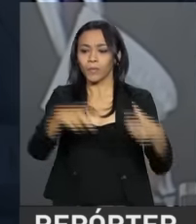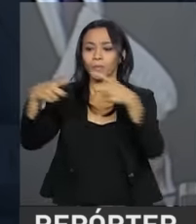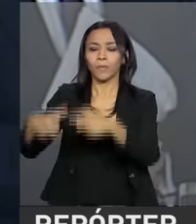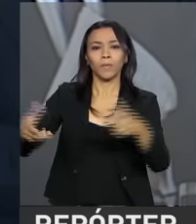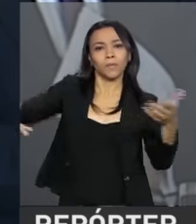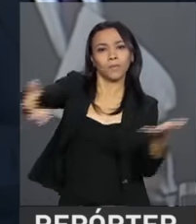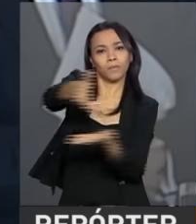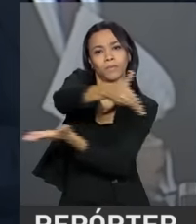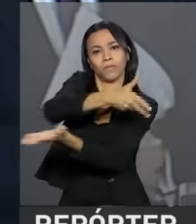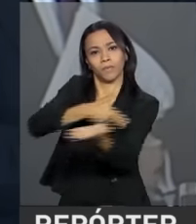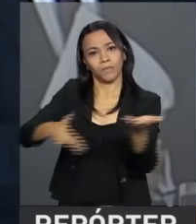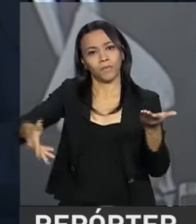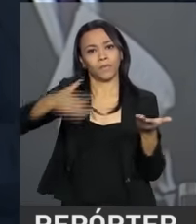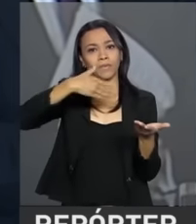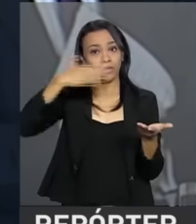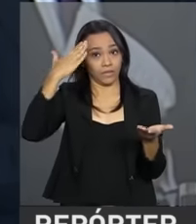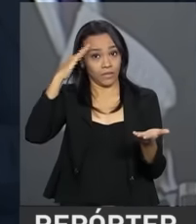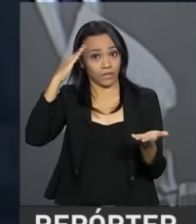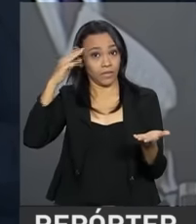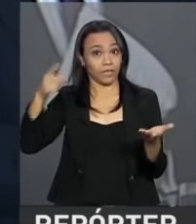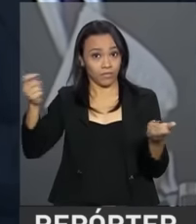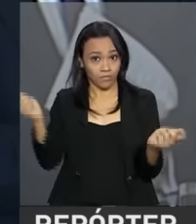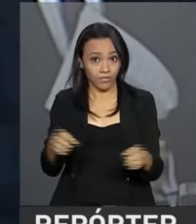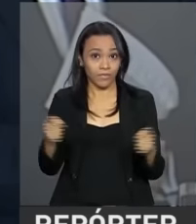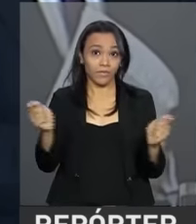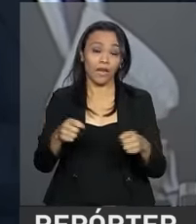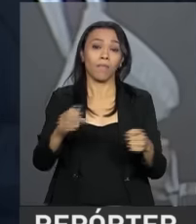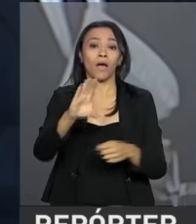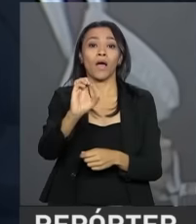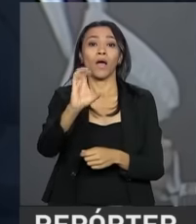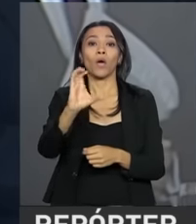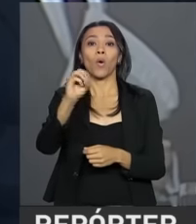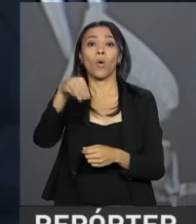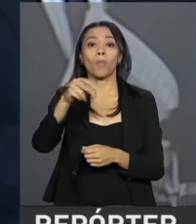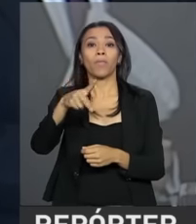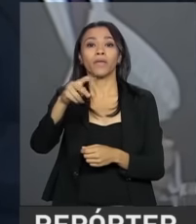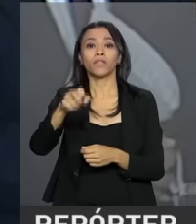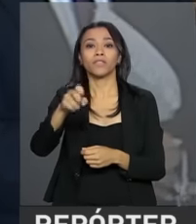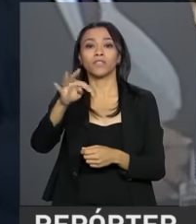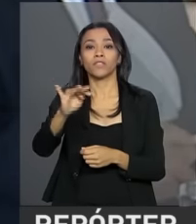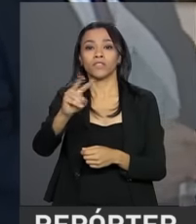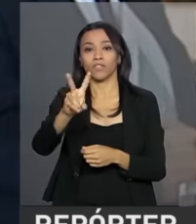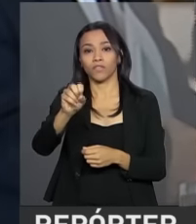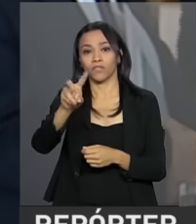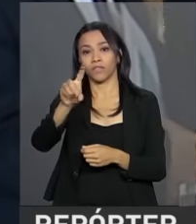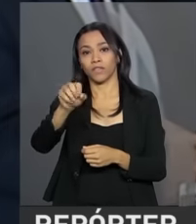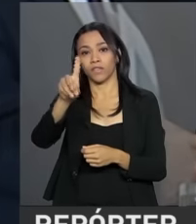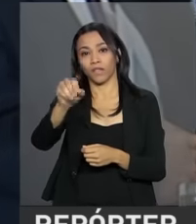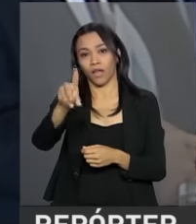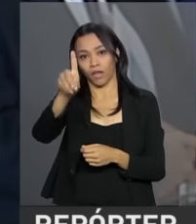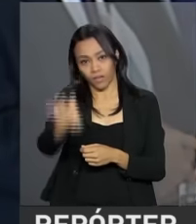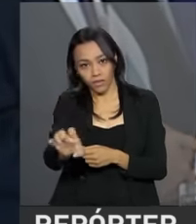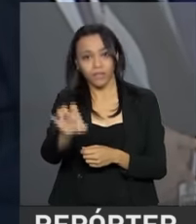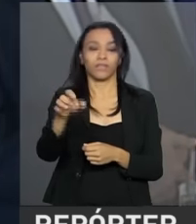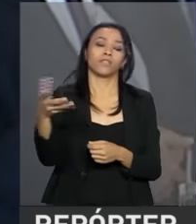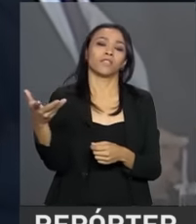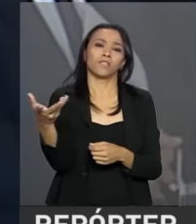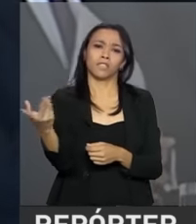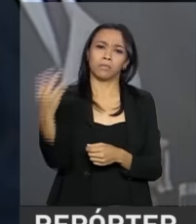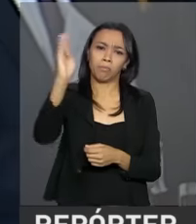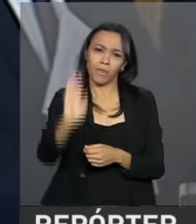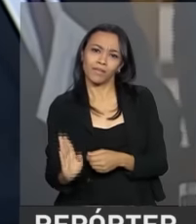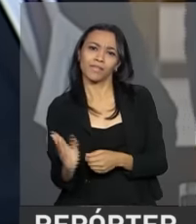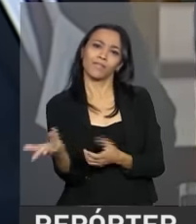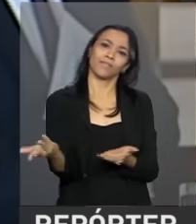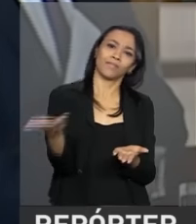tiempo y tener mayor competitividad en todo lo que implica la producción tanto del Brasil